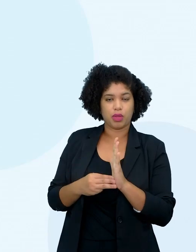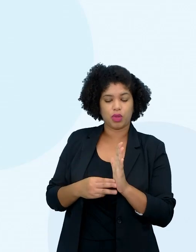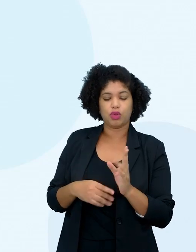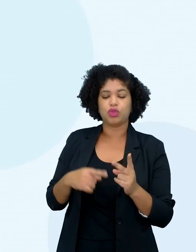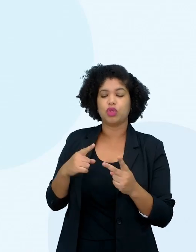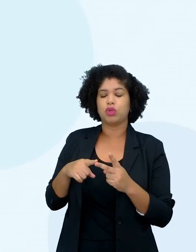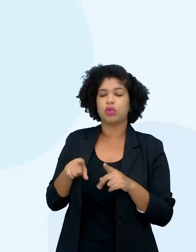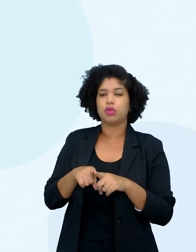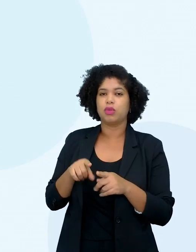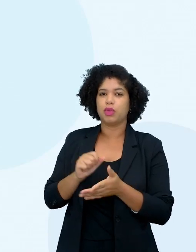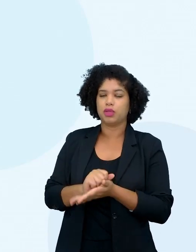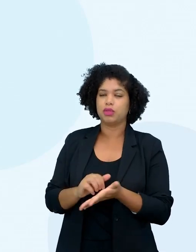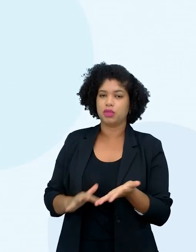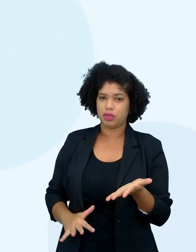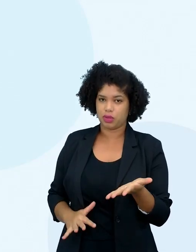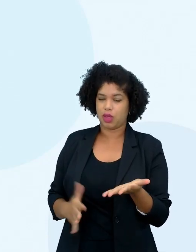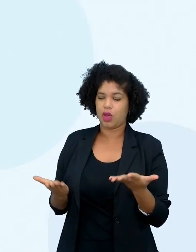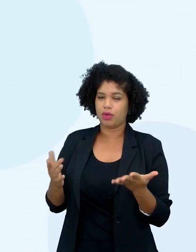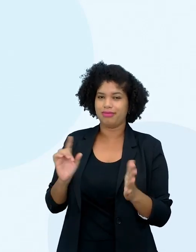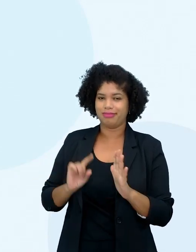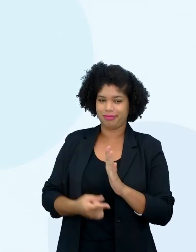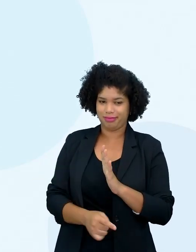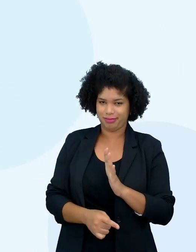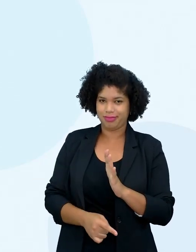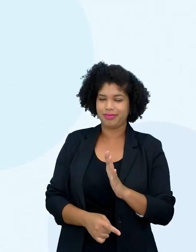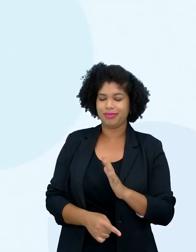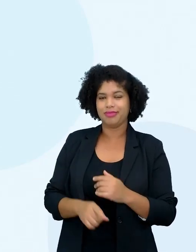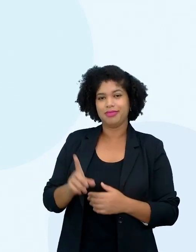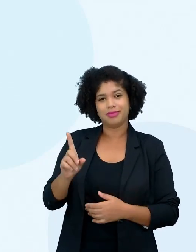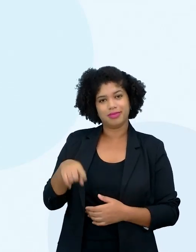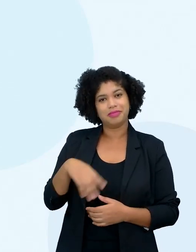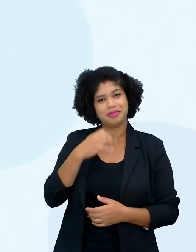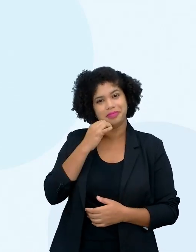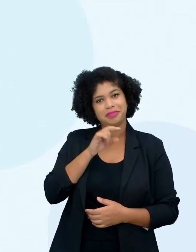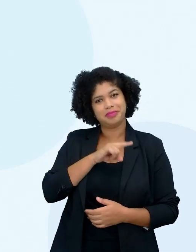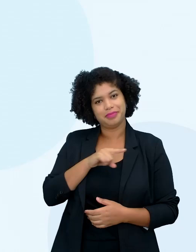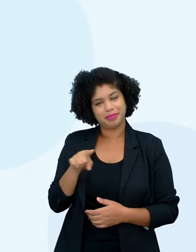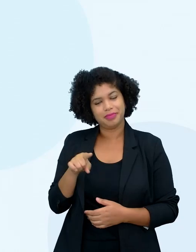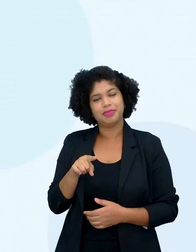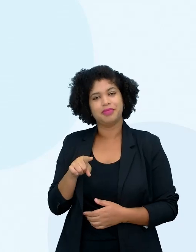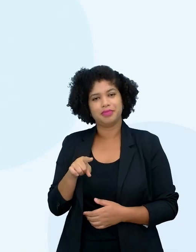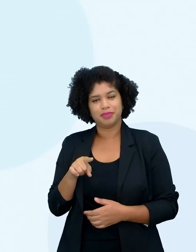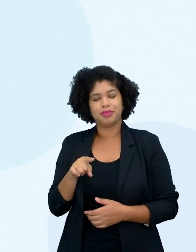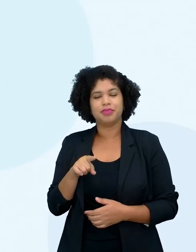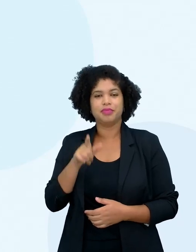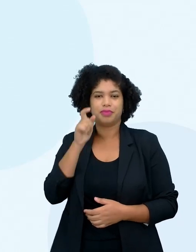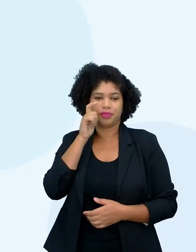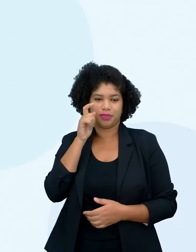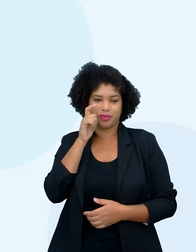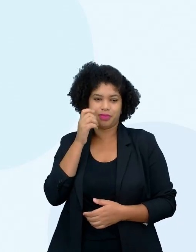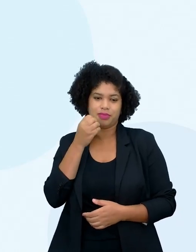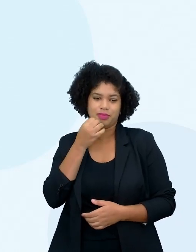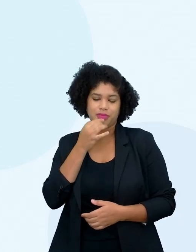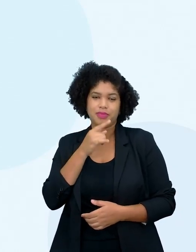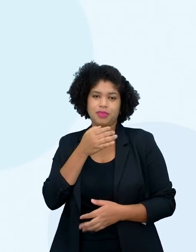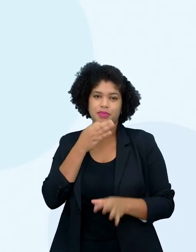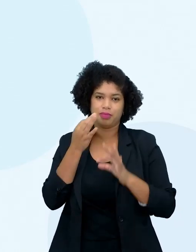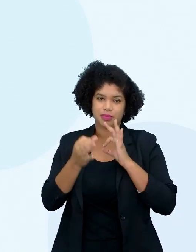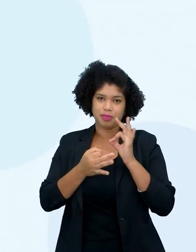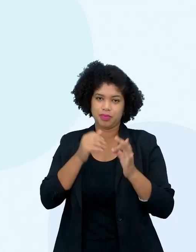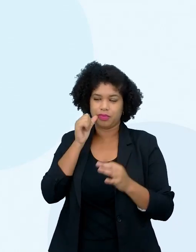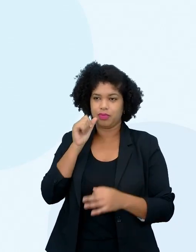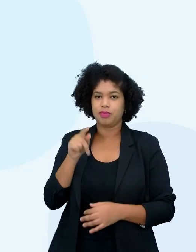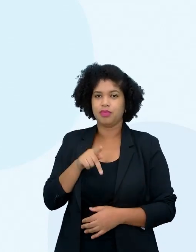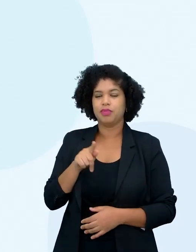de uma atividade, e agora nós estamos aprofundando. Então, seria interessante que isso aparecesse aí na avaliação. Professora Gisele já